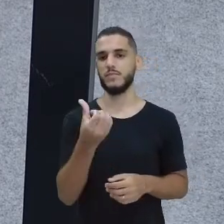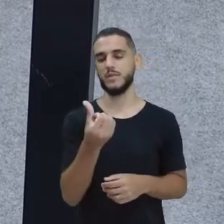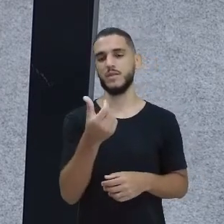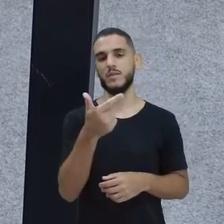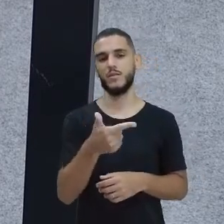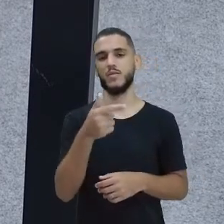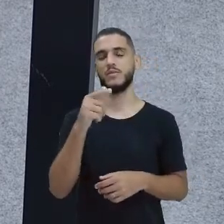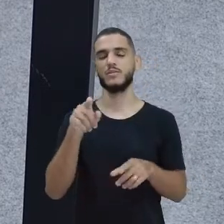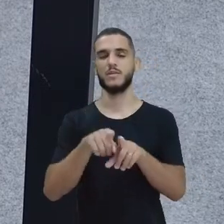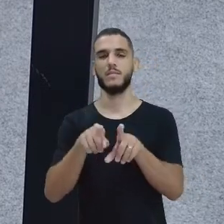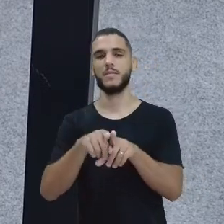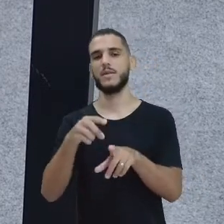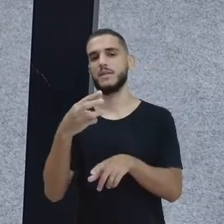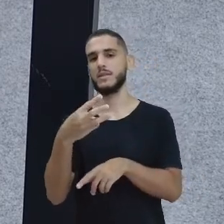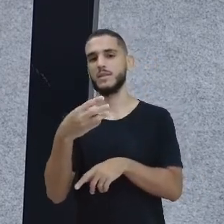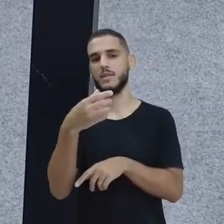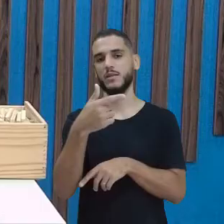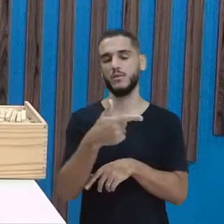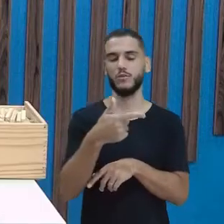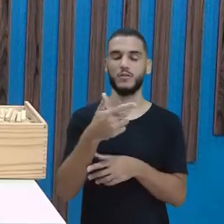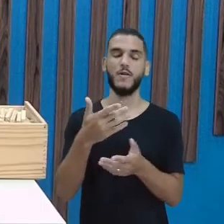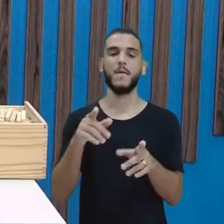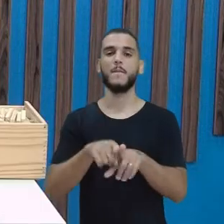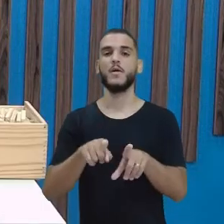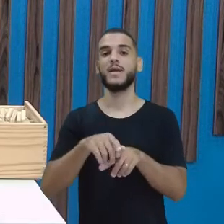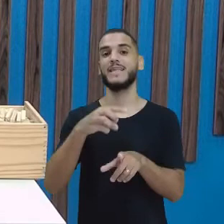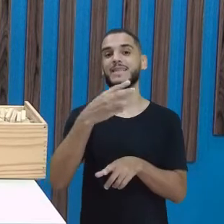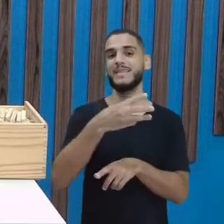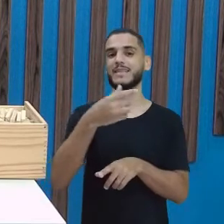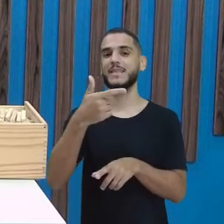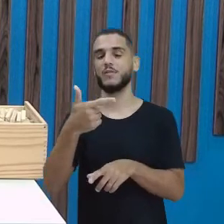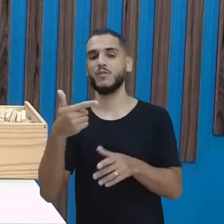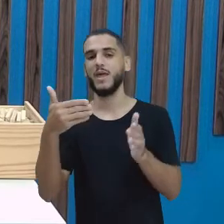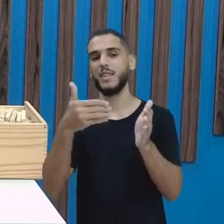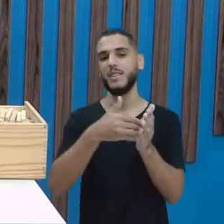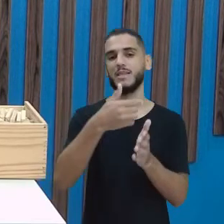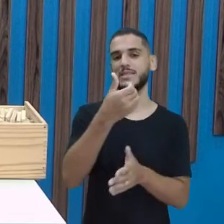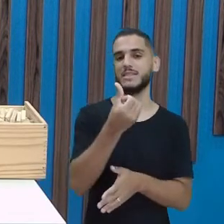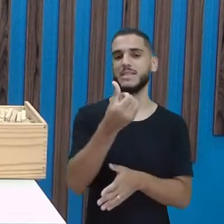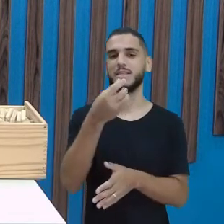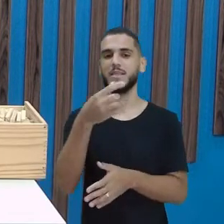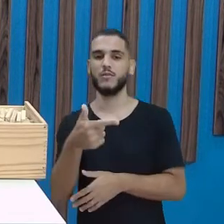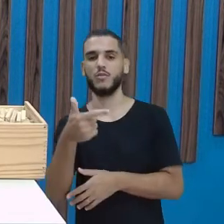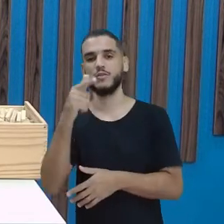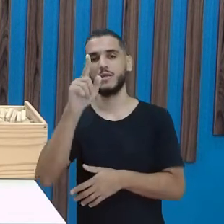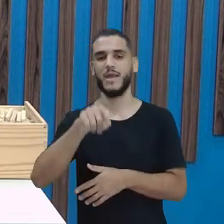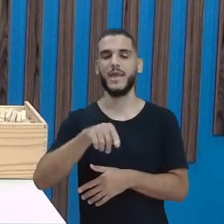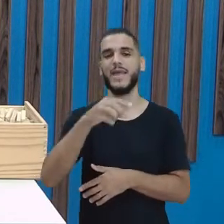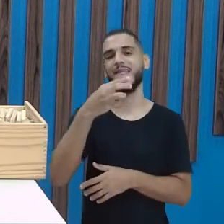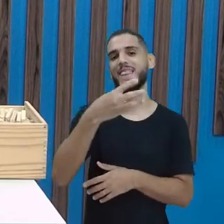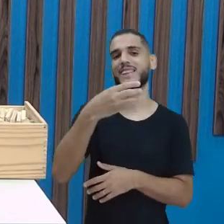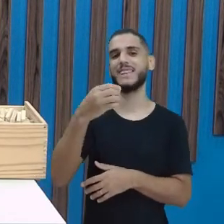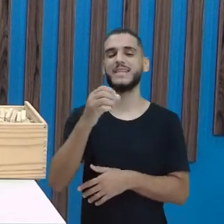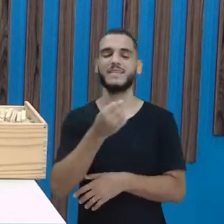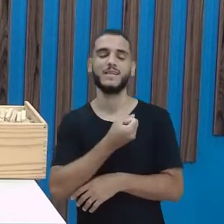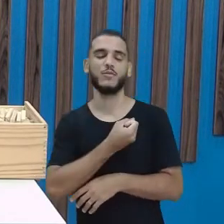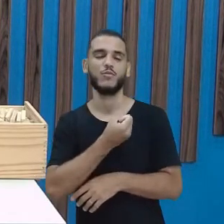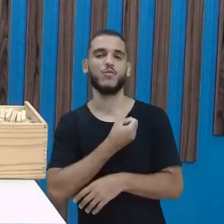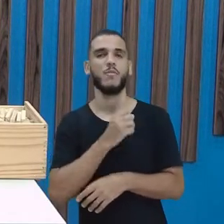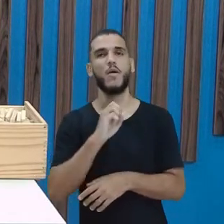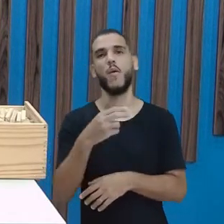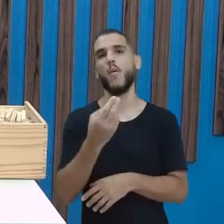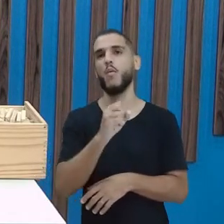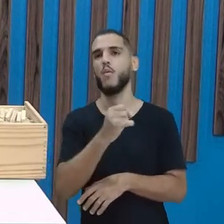do 32 para chegar no 62 são de 30 números ou 30 quantidades ou